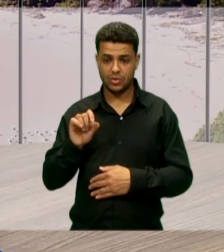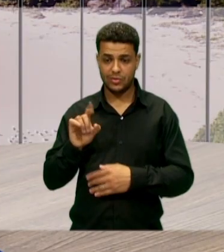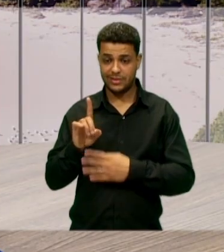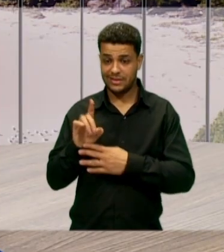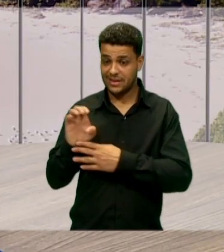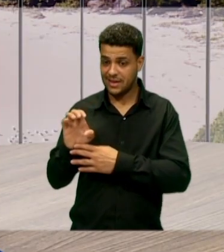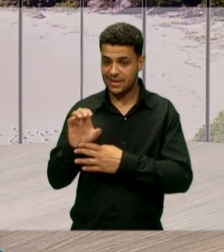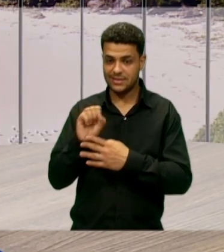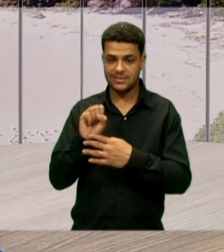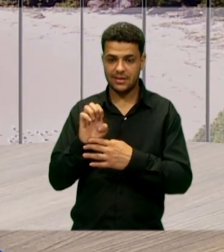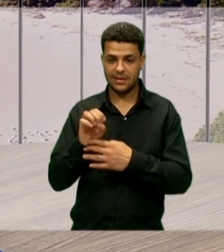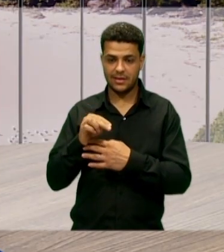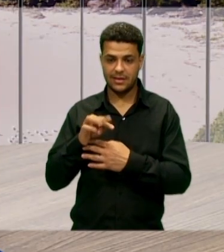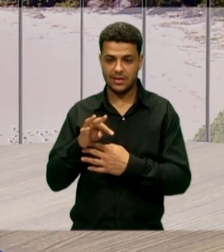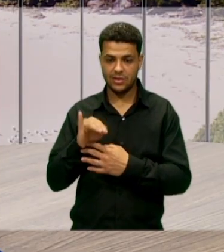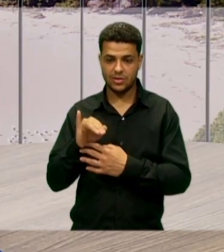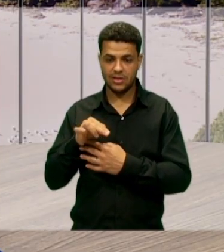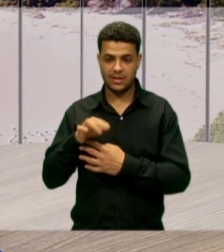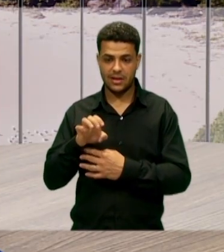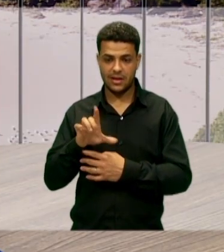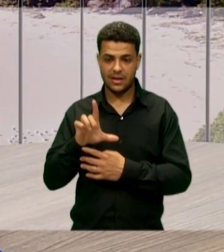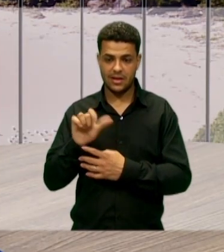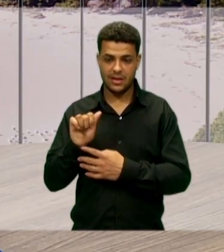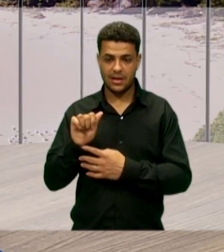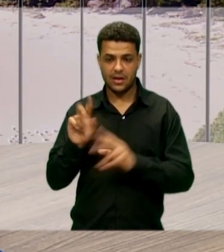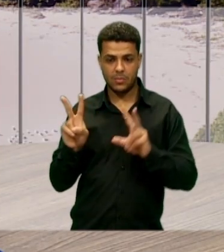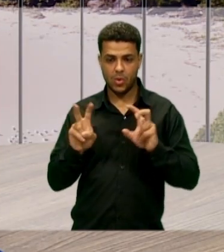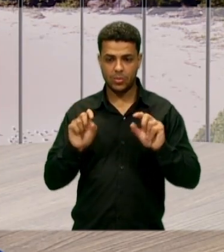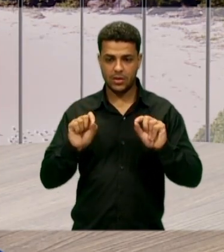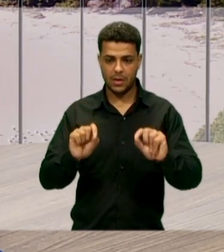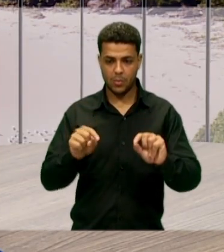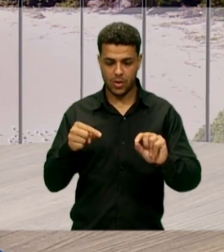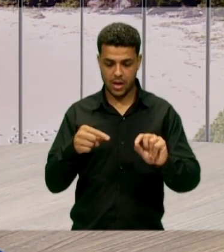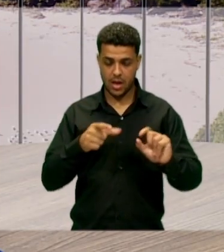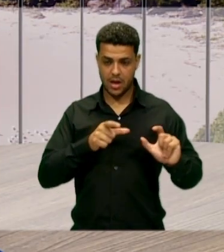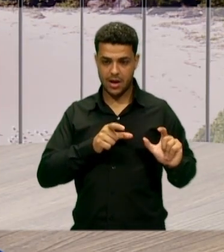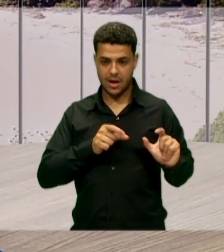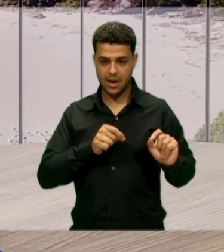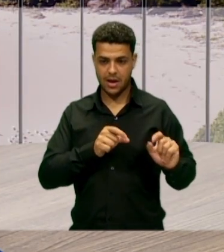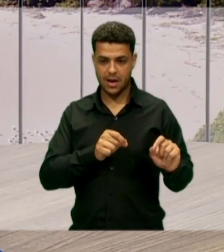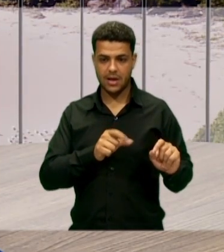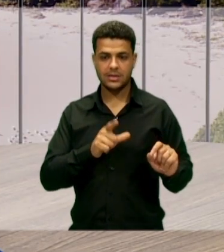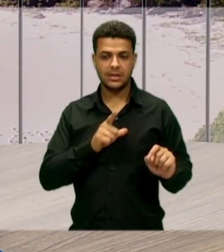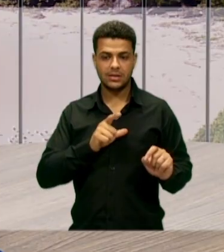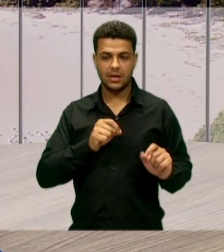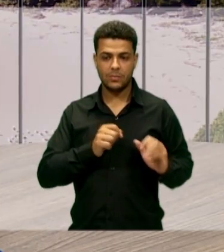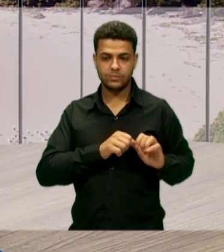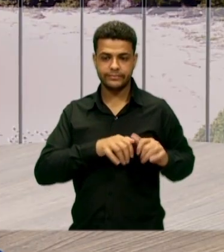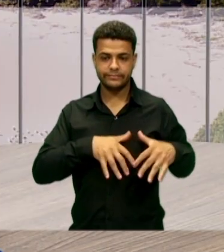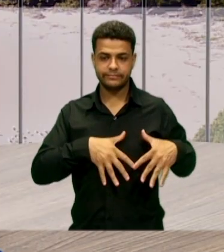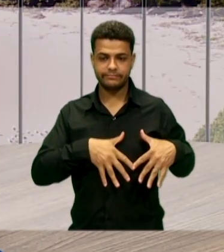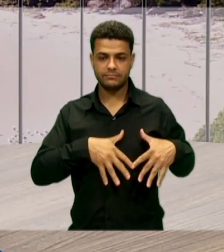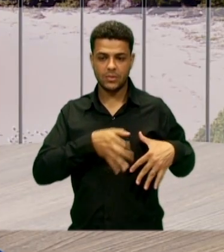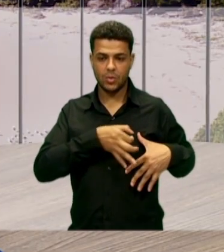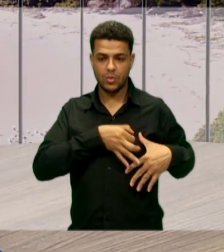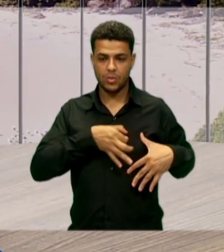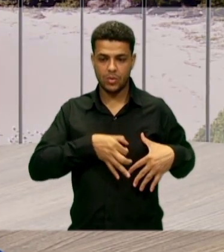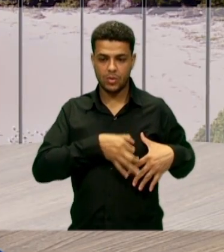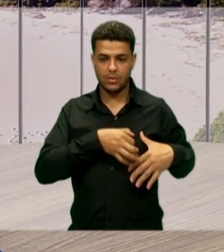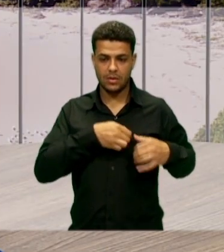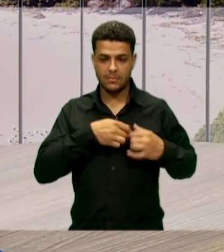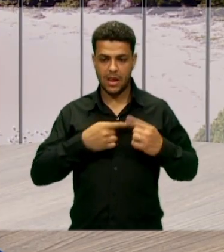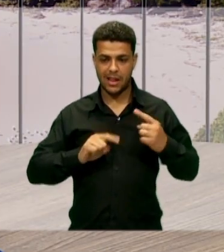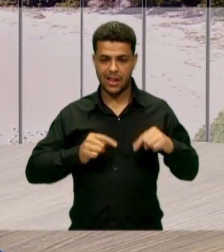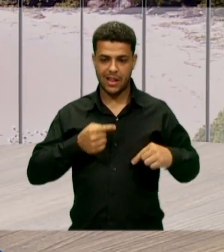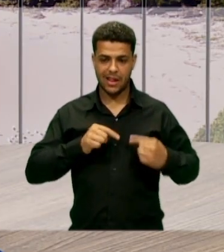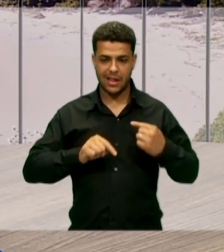sentinela recebe esse nome porque, em tese, caso esse câncer ele libere células para o sistema circulatório para